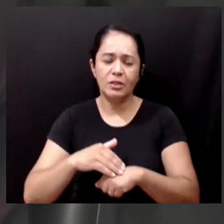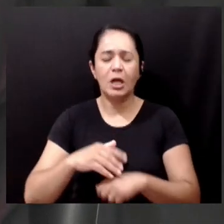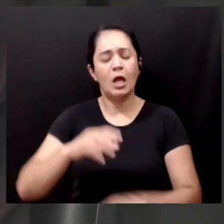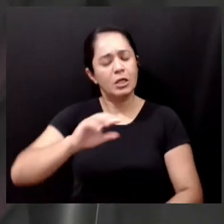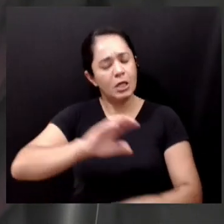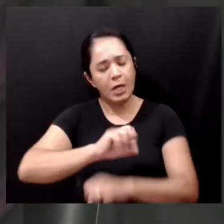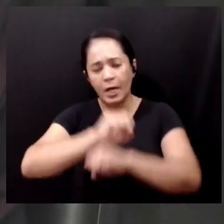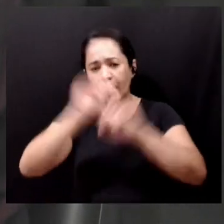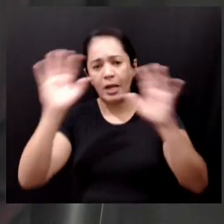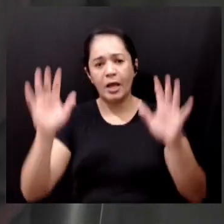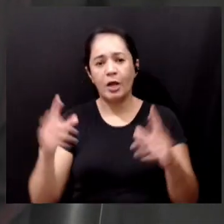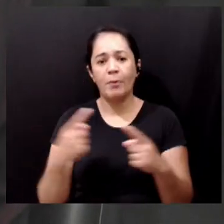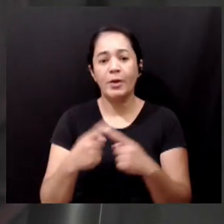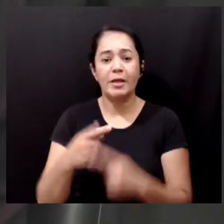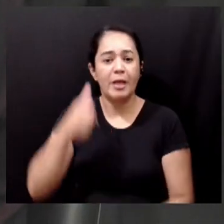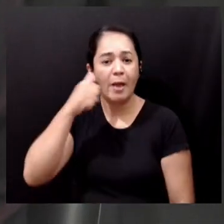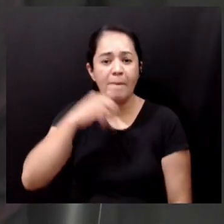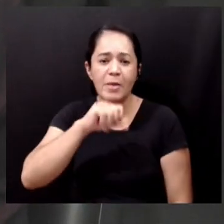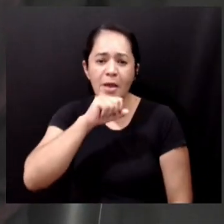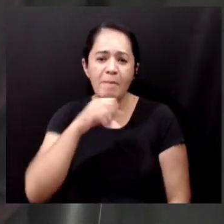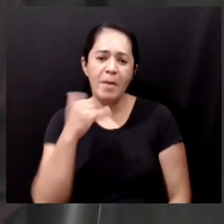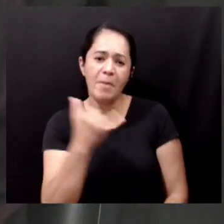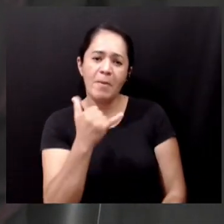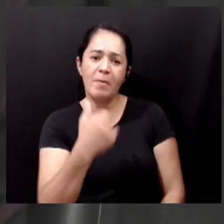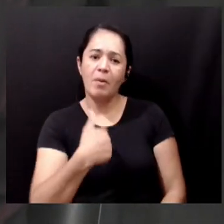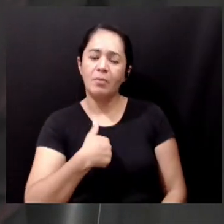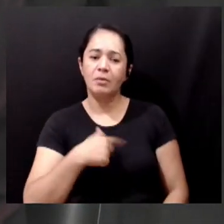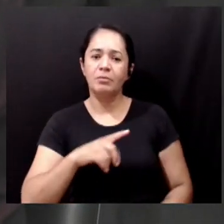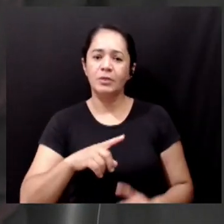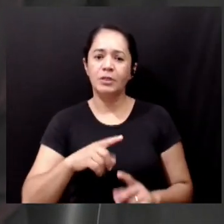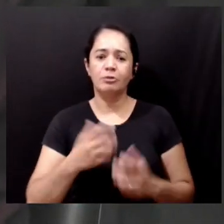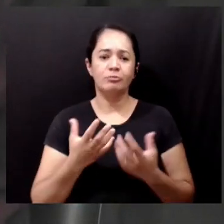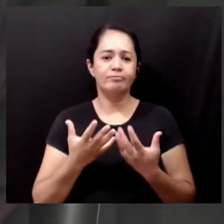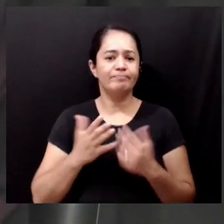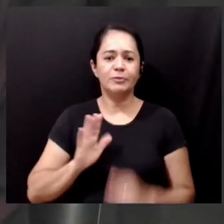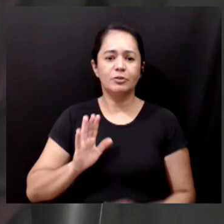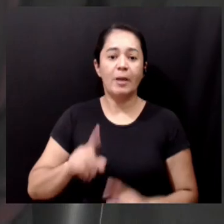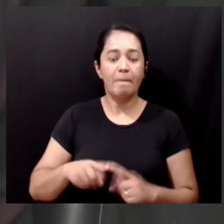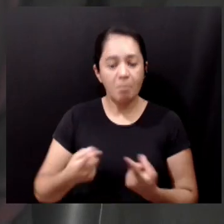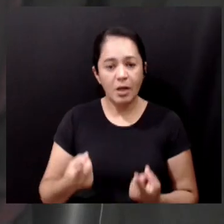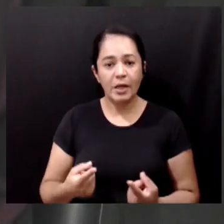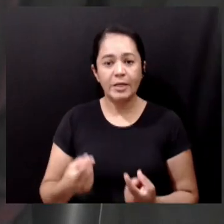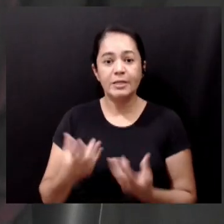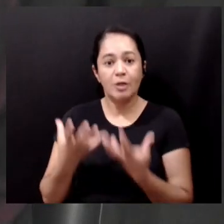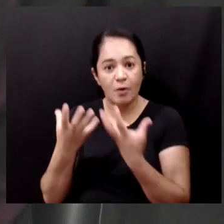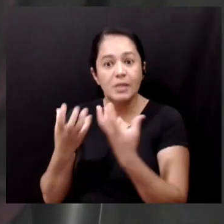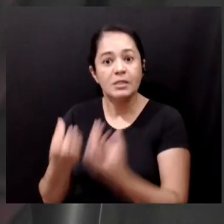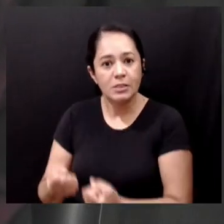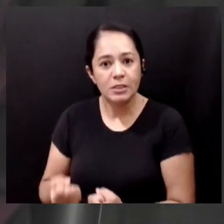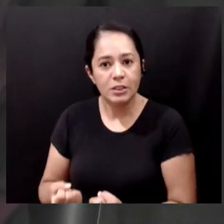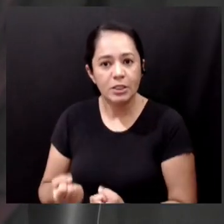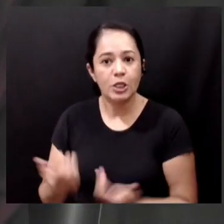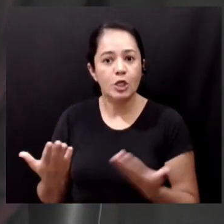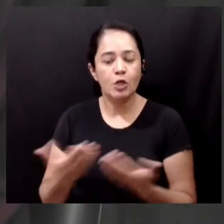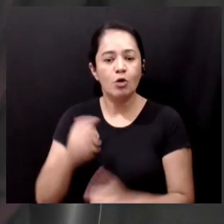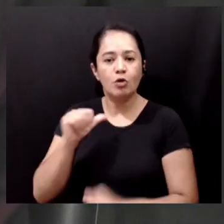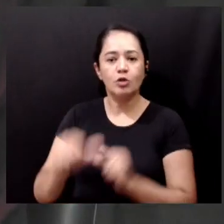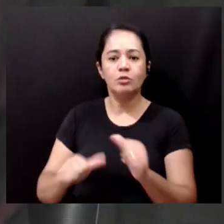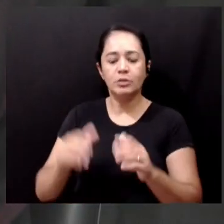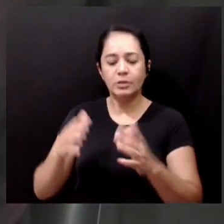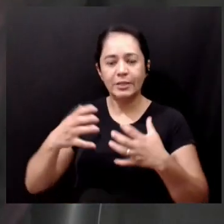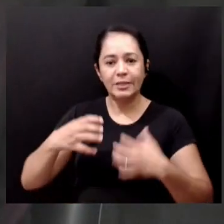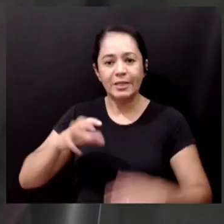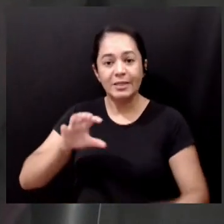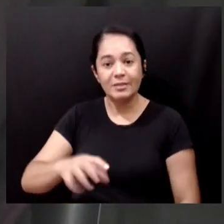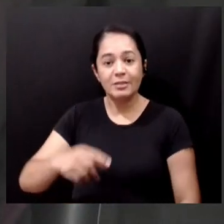legal e era aceitável. Mas, de alguma maneira, eu acatei aquilo e me tornei o que eu sou hoje. E tive a percepção do que